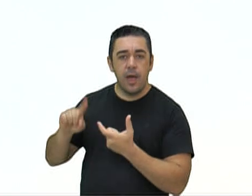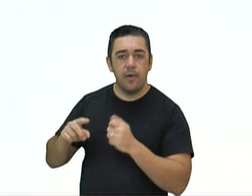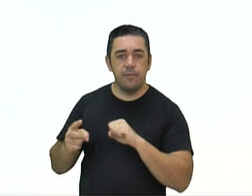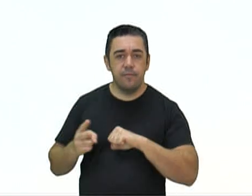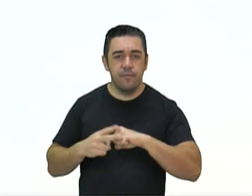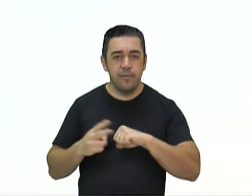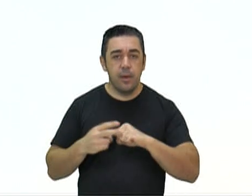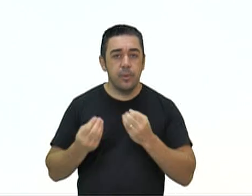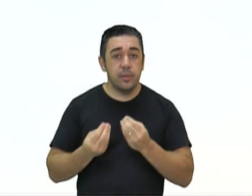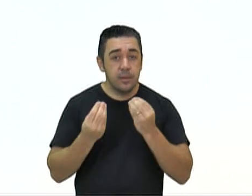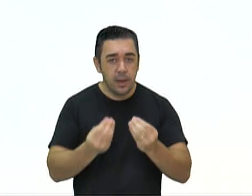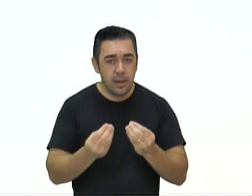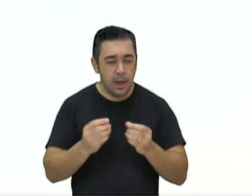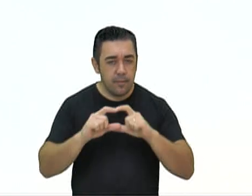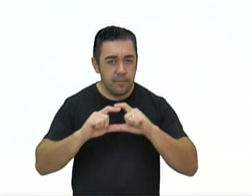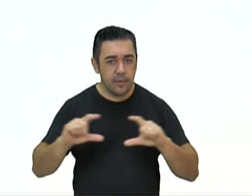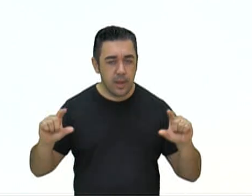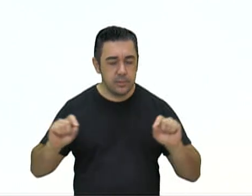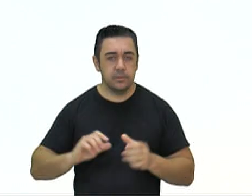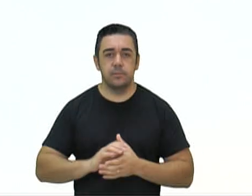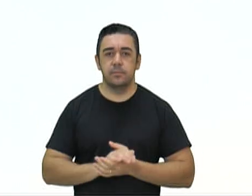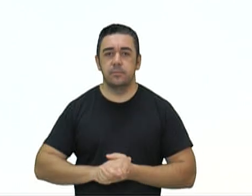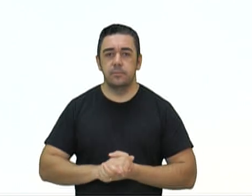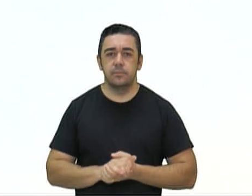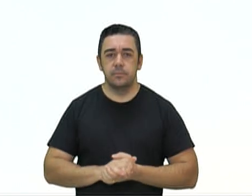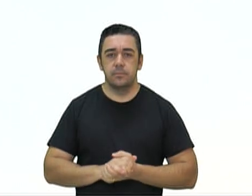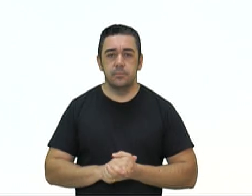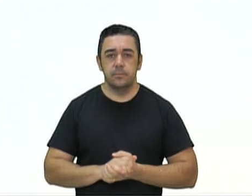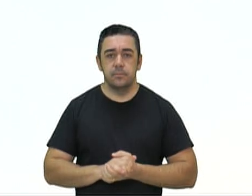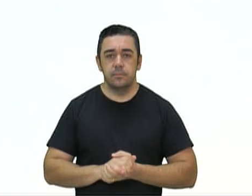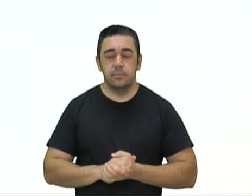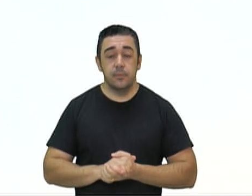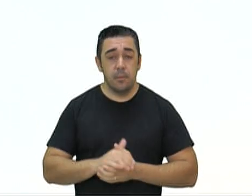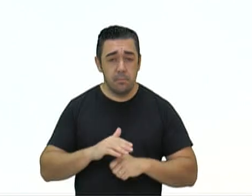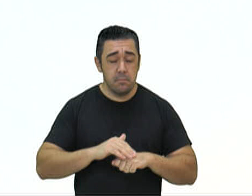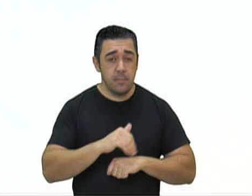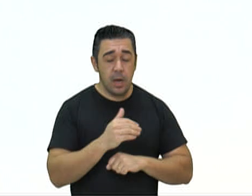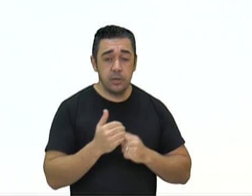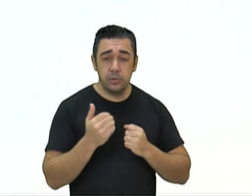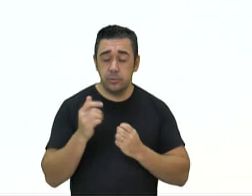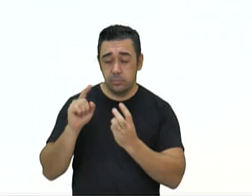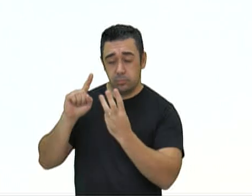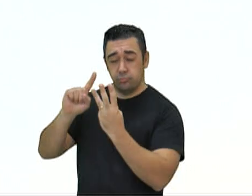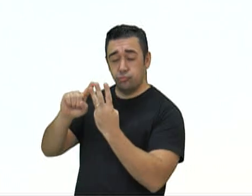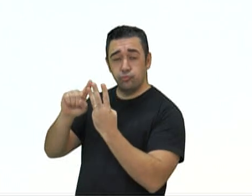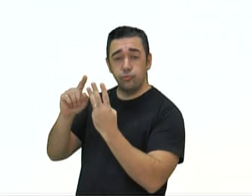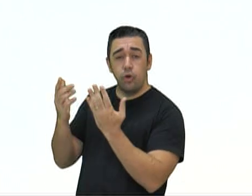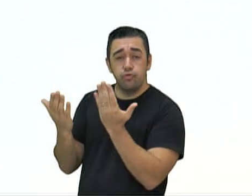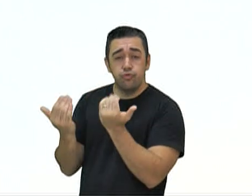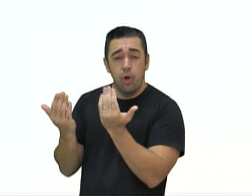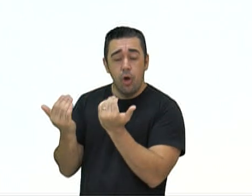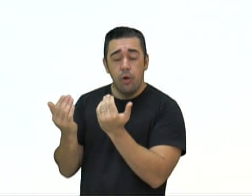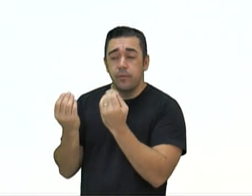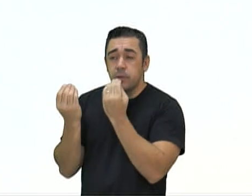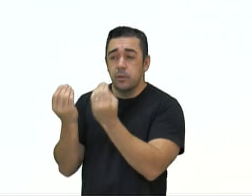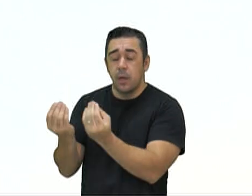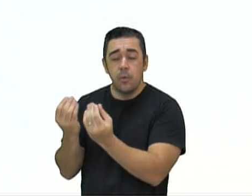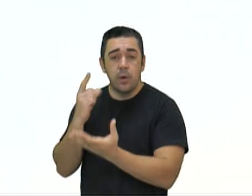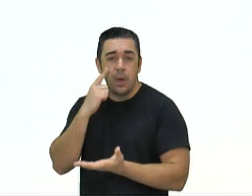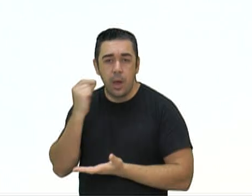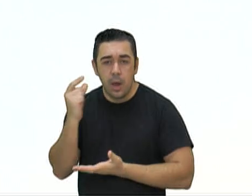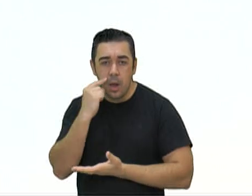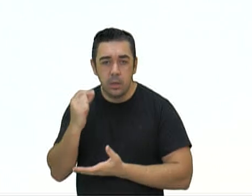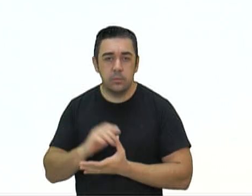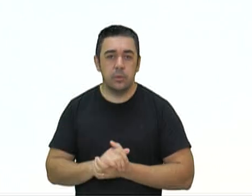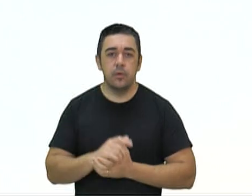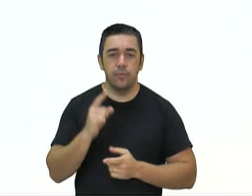entregar na seguinte frase. E ao mais novo entregou-lhe um gato. Então, vocês vão utilizar